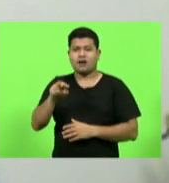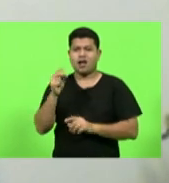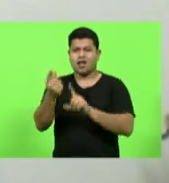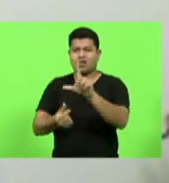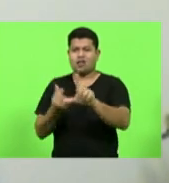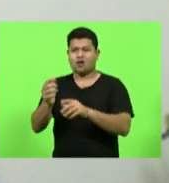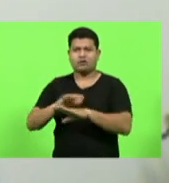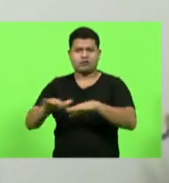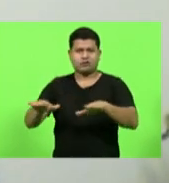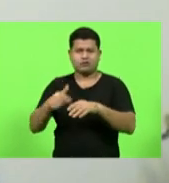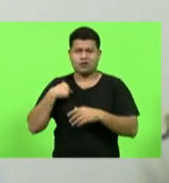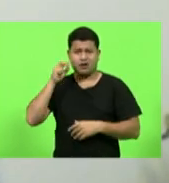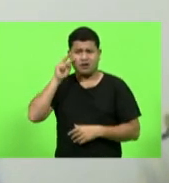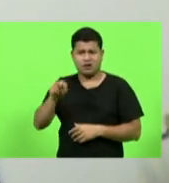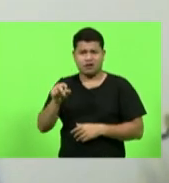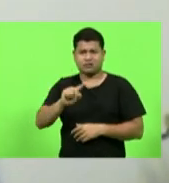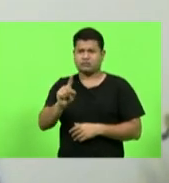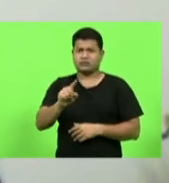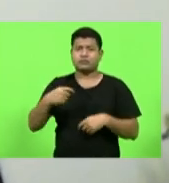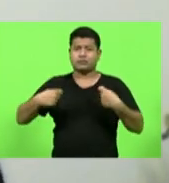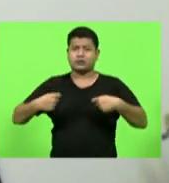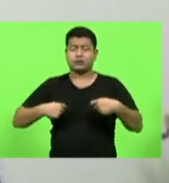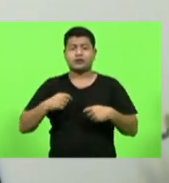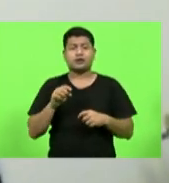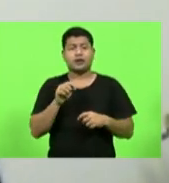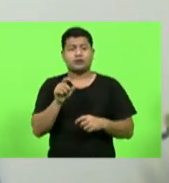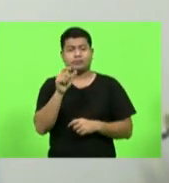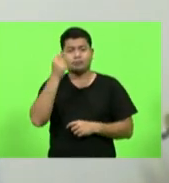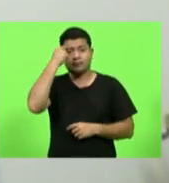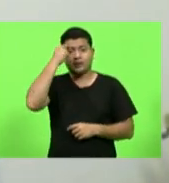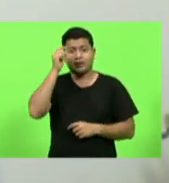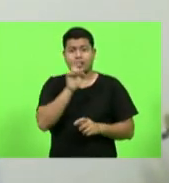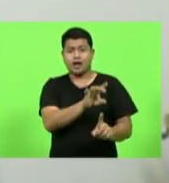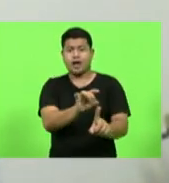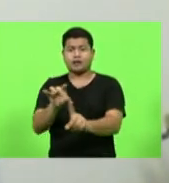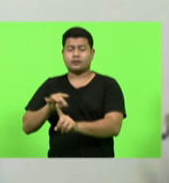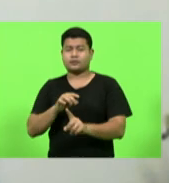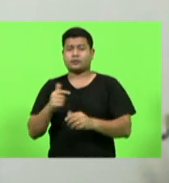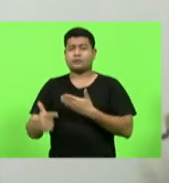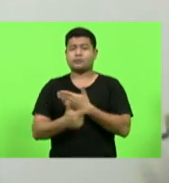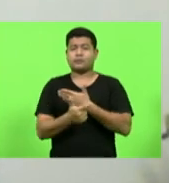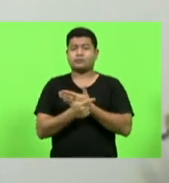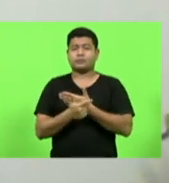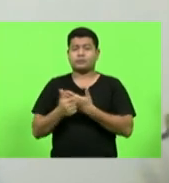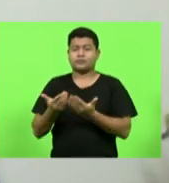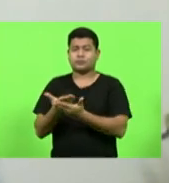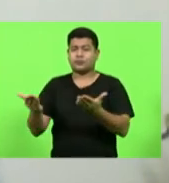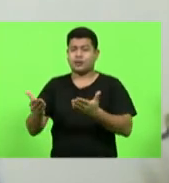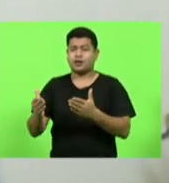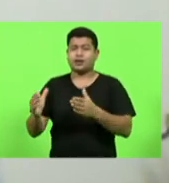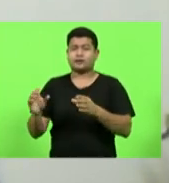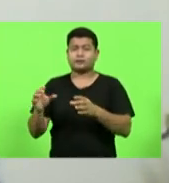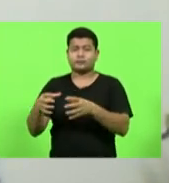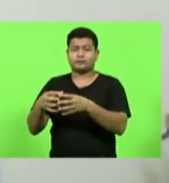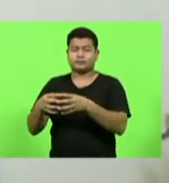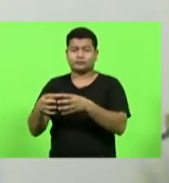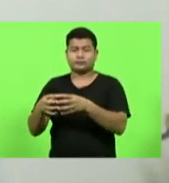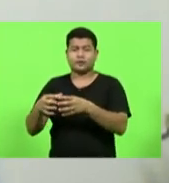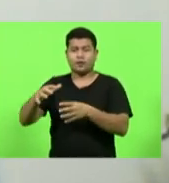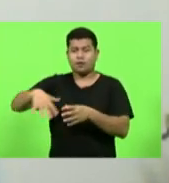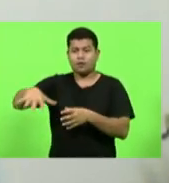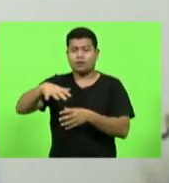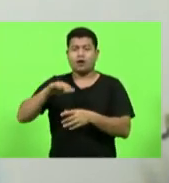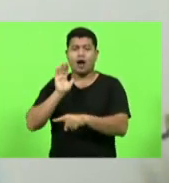considerar a singularidade de cada sujeito. Sabemos que os papéis das pessoas que rodeiam os estudantes são fundamentais.